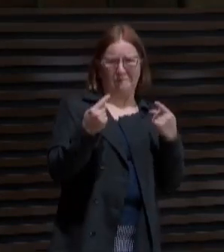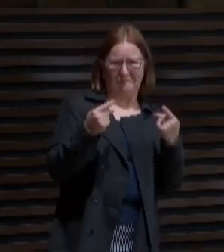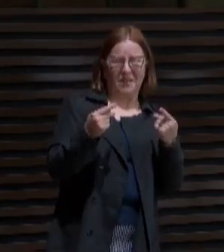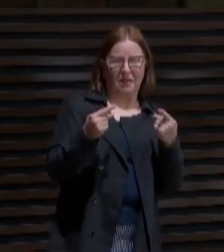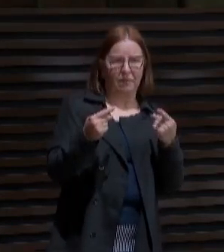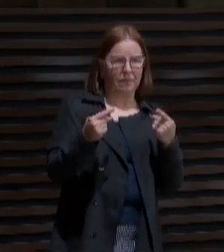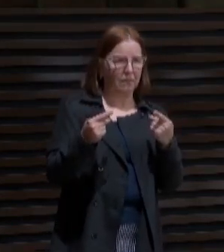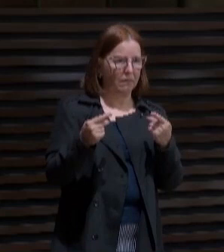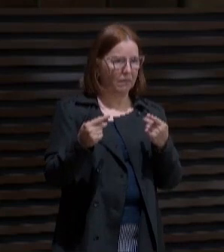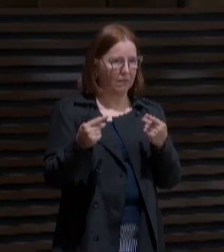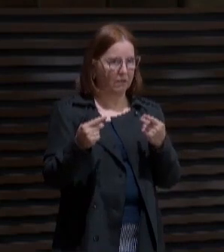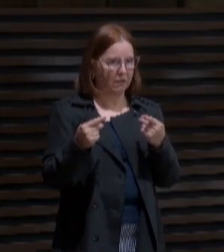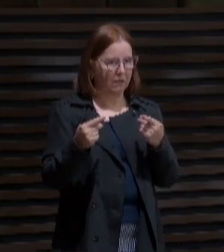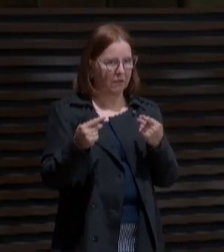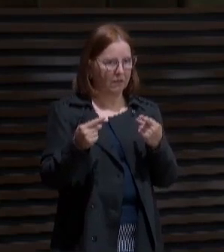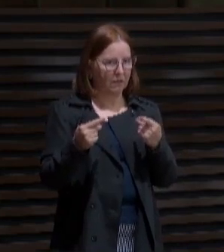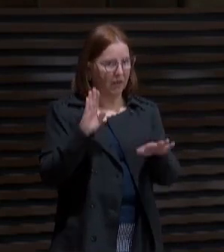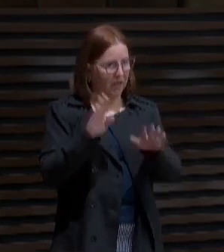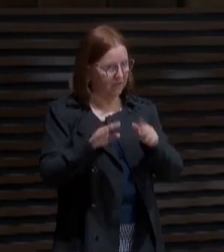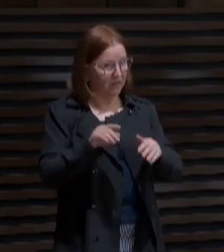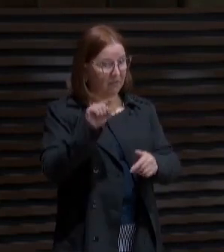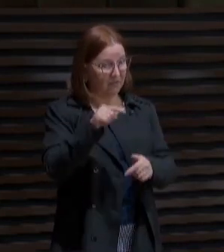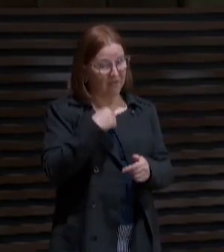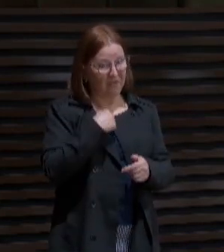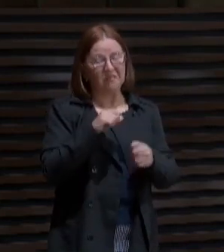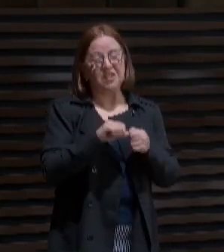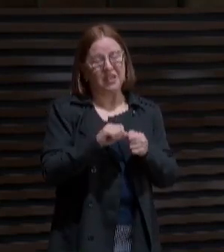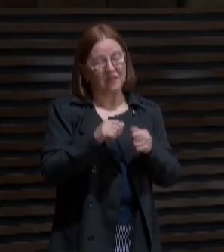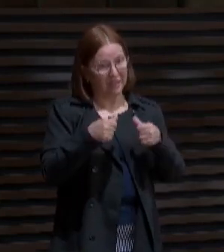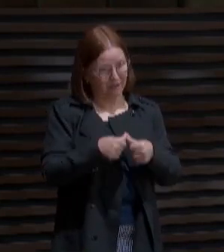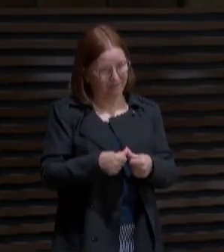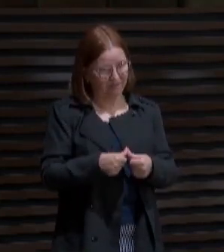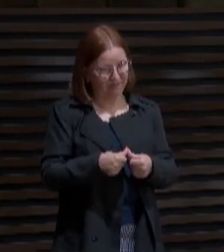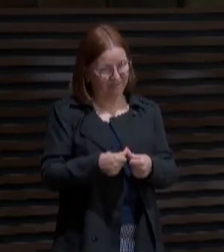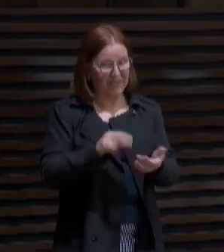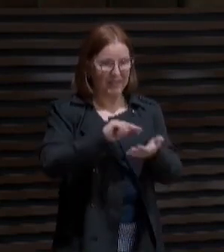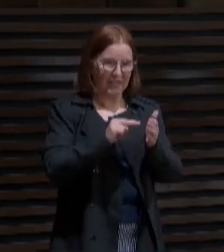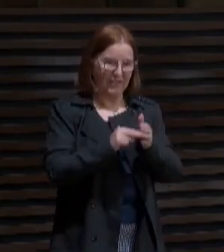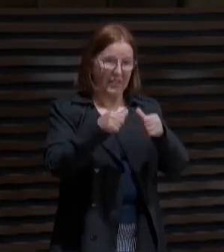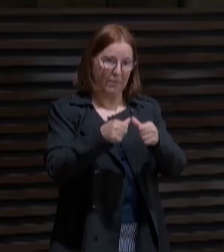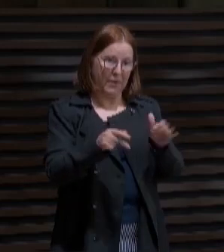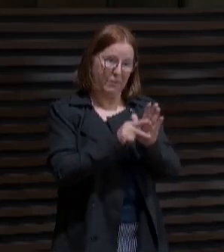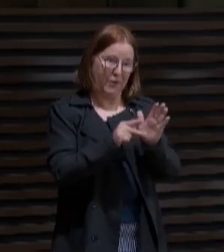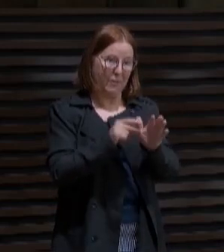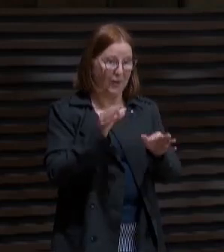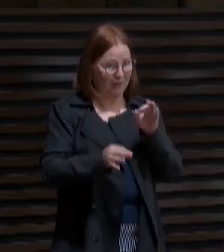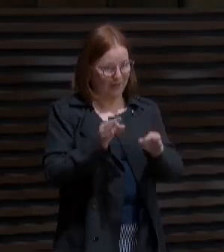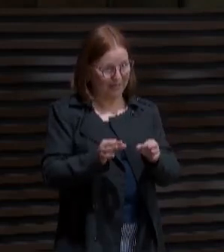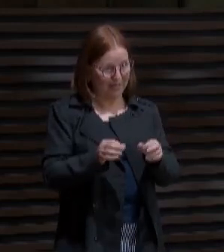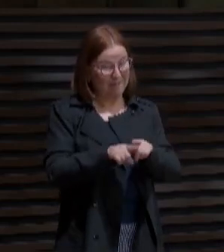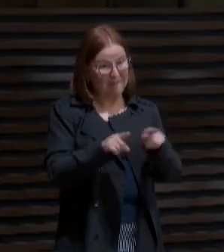Quantas vezes você e eu fazemos isso? Isso é estabelecer a sua própria justiça. Só que o nosso padrão